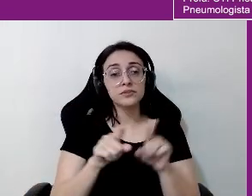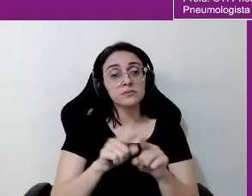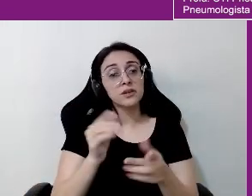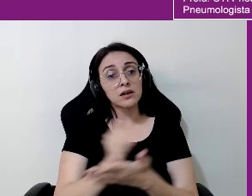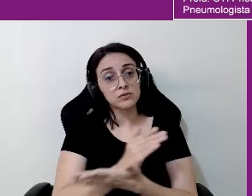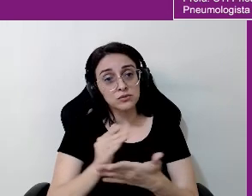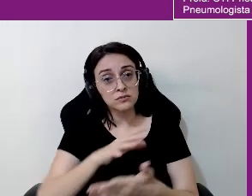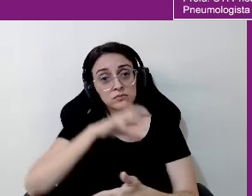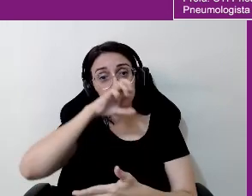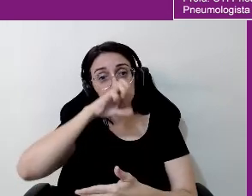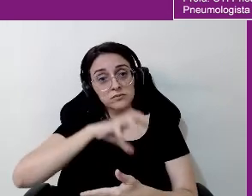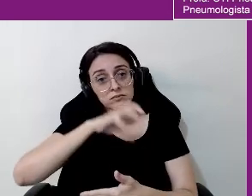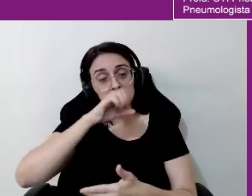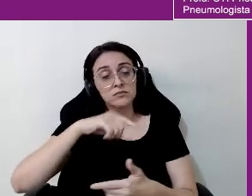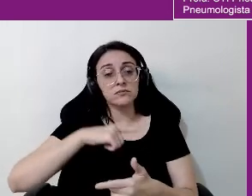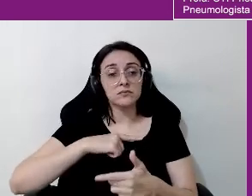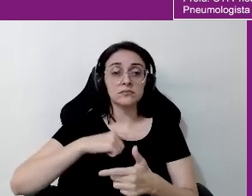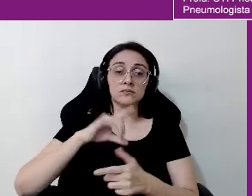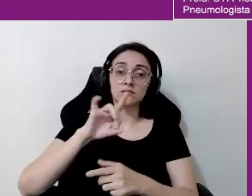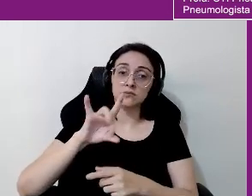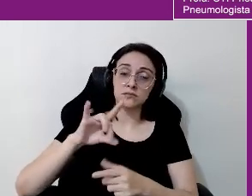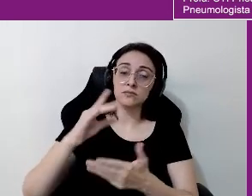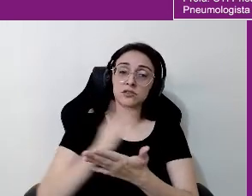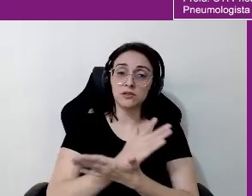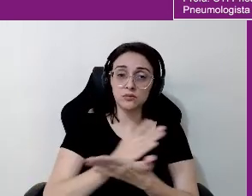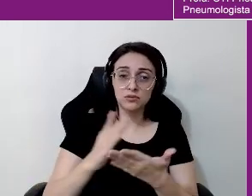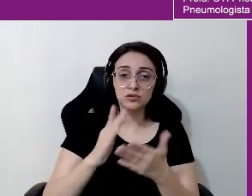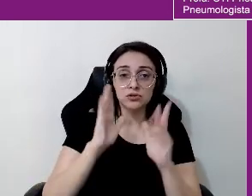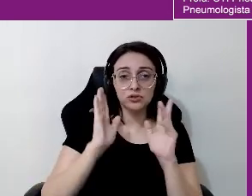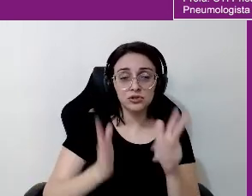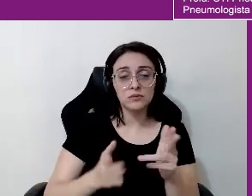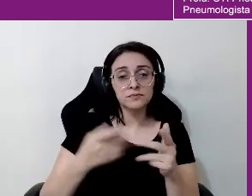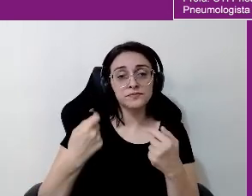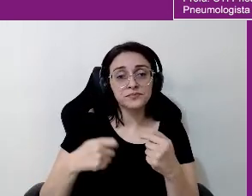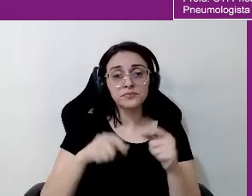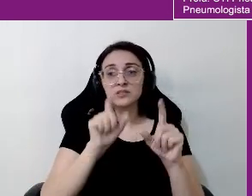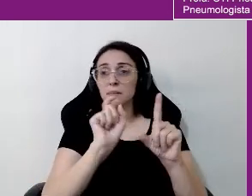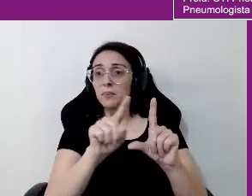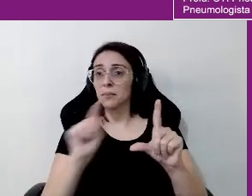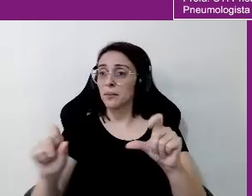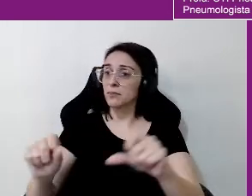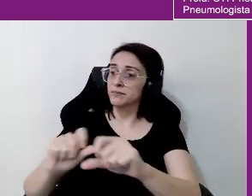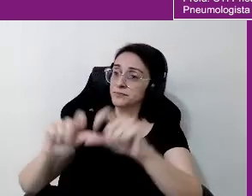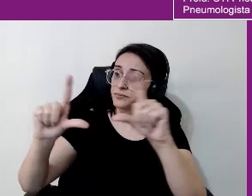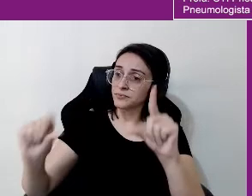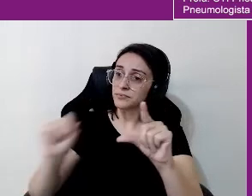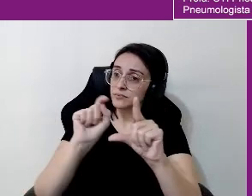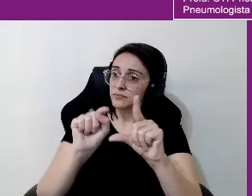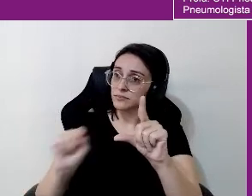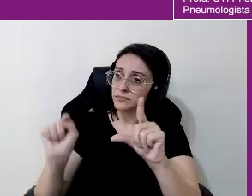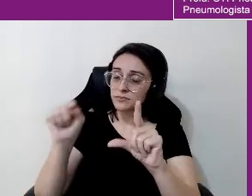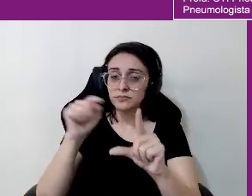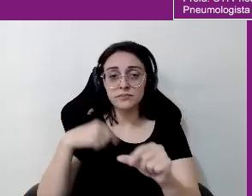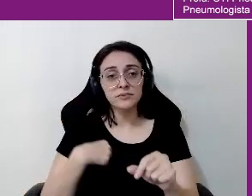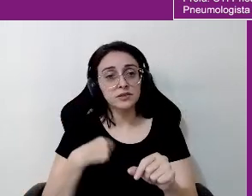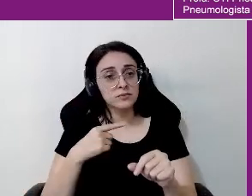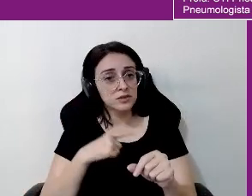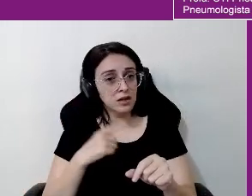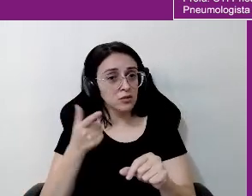Alguns respiradores têm automáticos, outros já você tem que apertar só mais um botão para ter, de